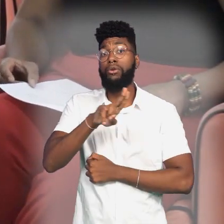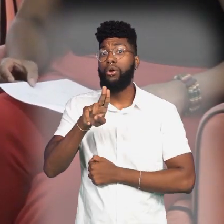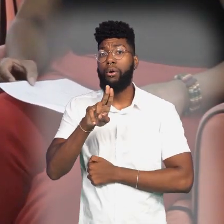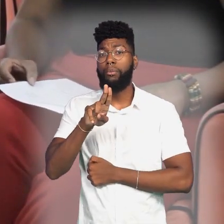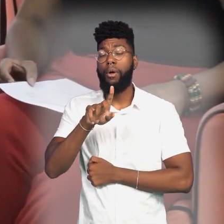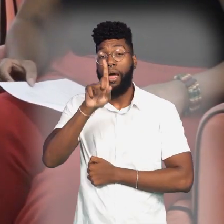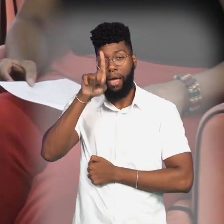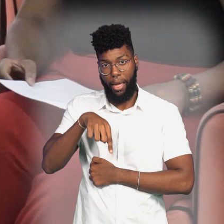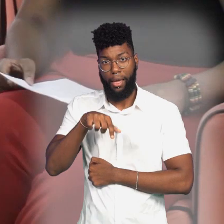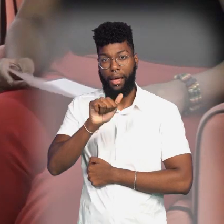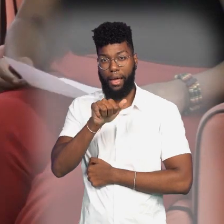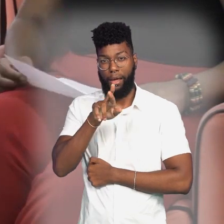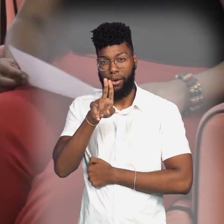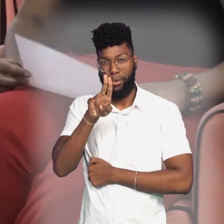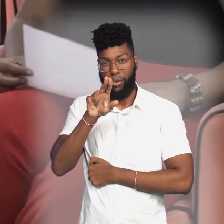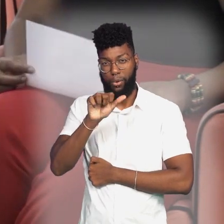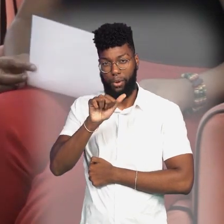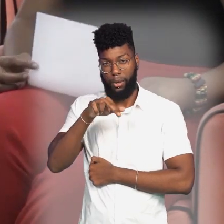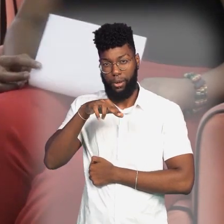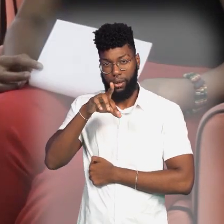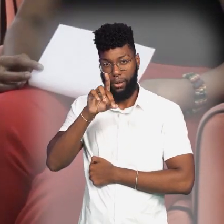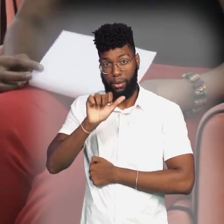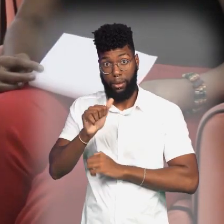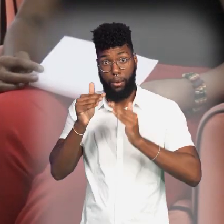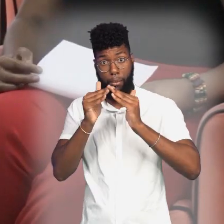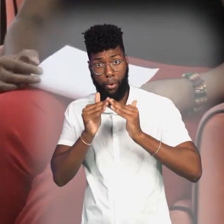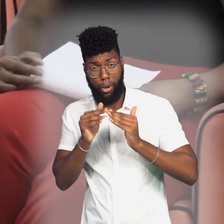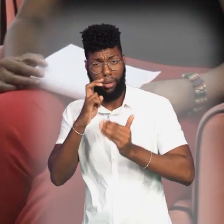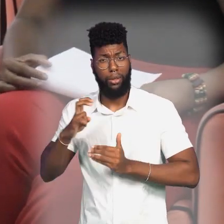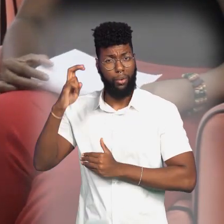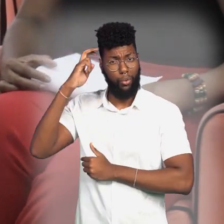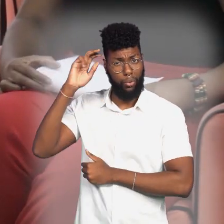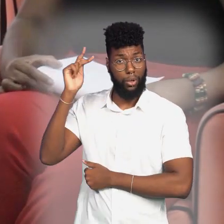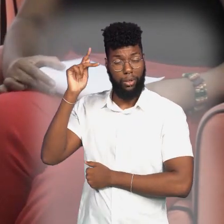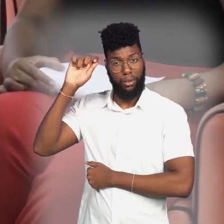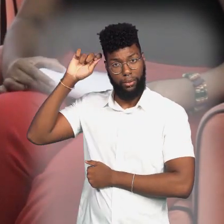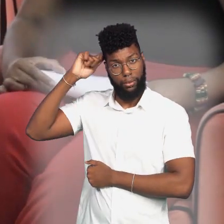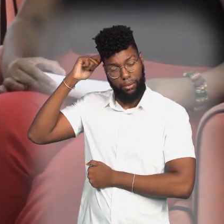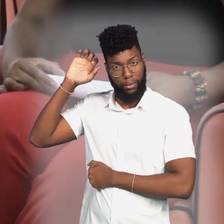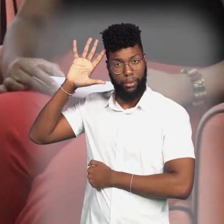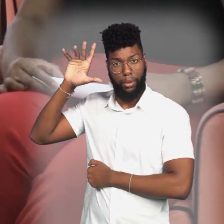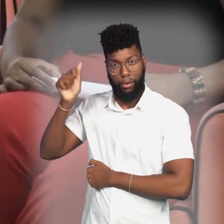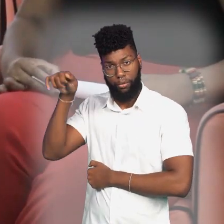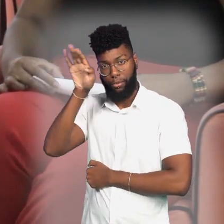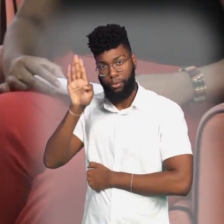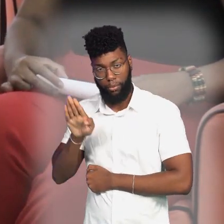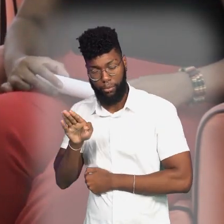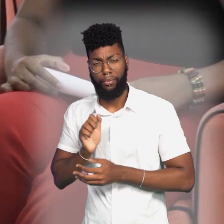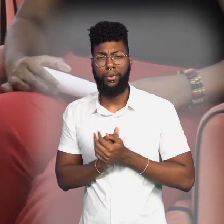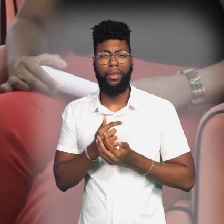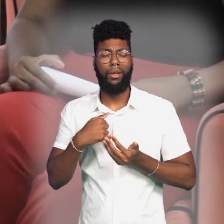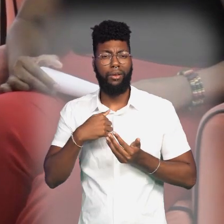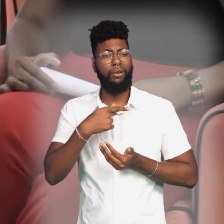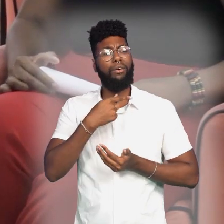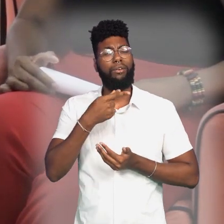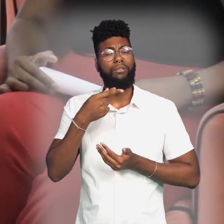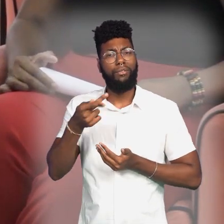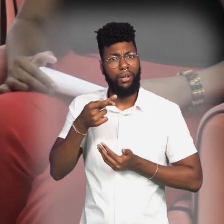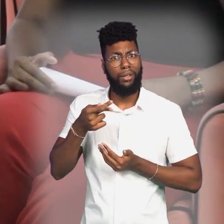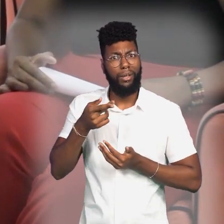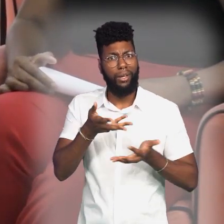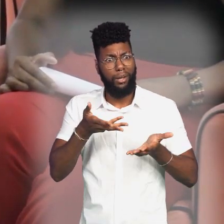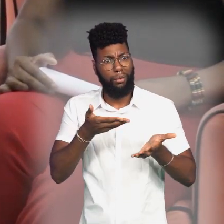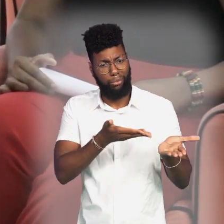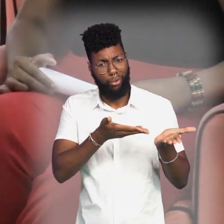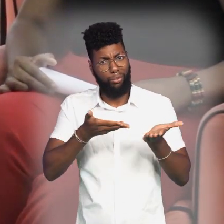é Projeto Aruanda, a morada da cultura e da história afro-brasileira. E eu disse para a Ana, nós temos que fazer alguém que